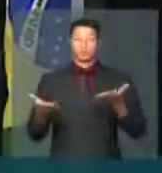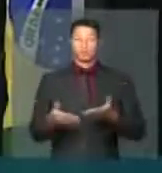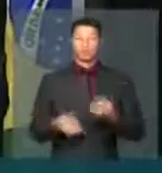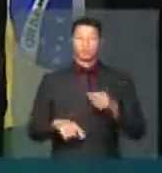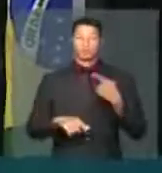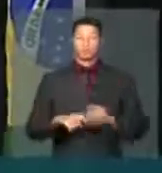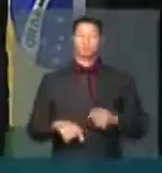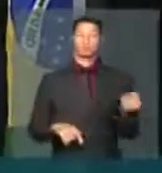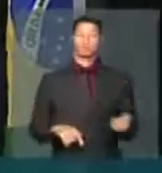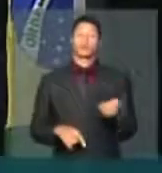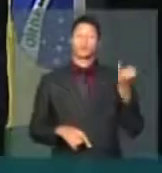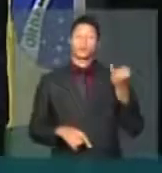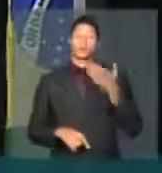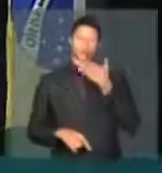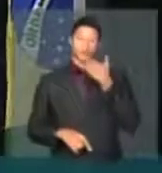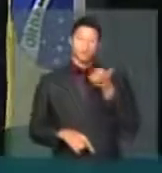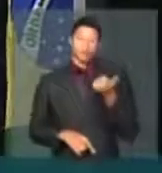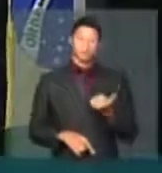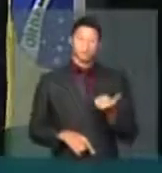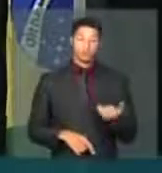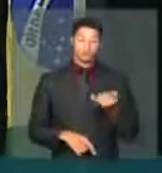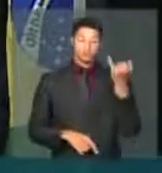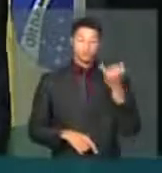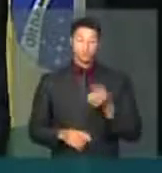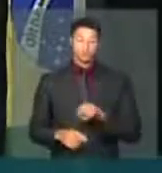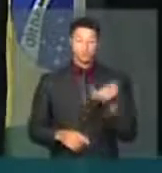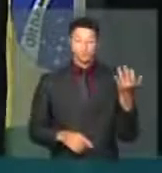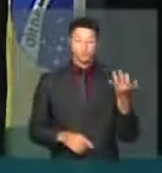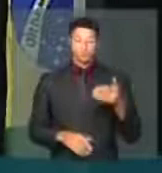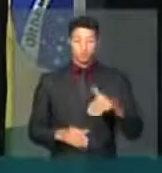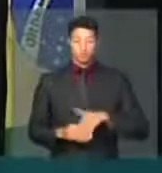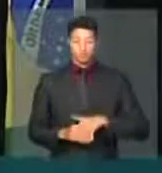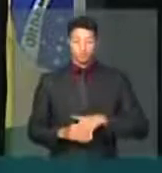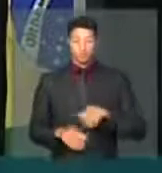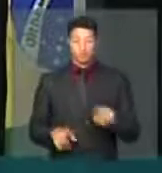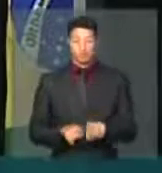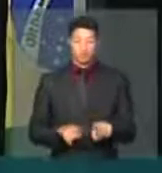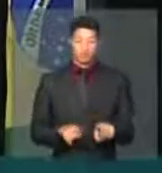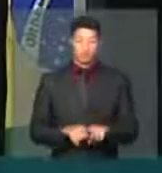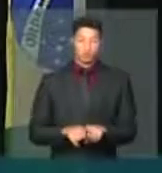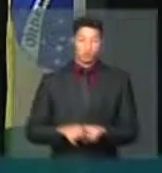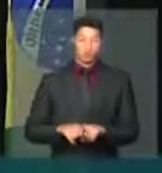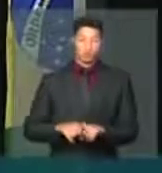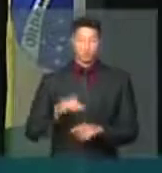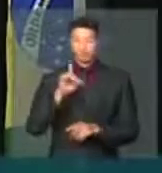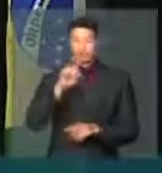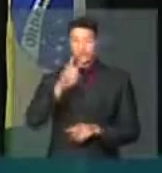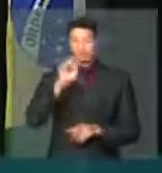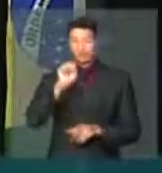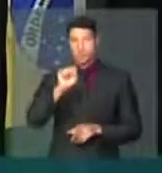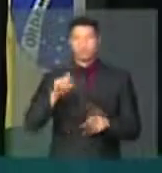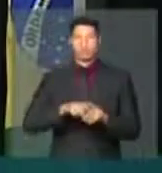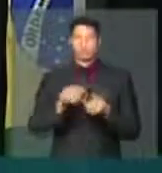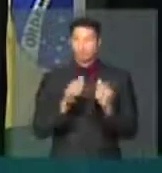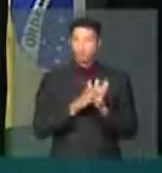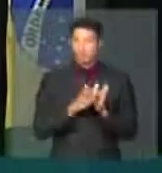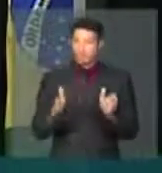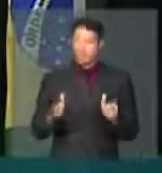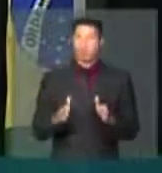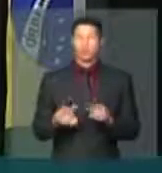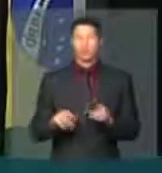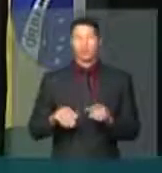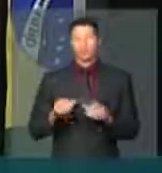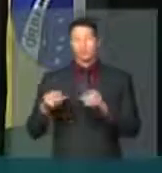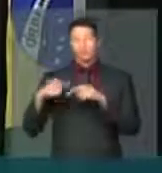e, mais importante, ou melhor, tão importante quanto, votarmos também o DVS, que se seguirá